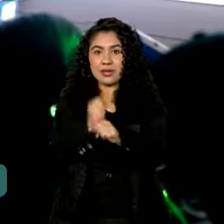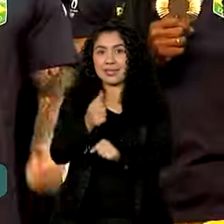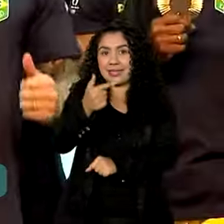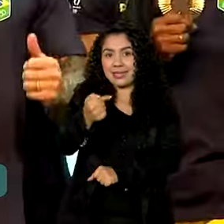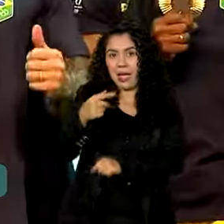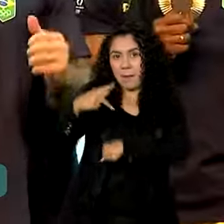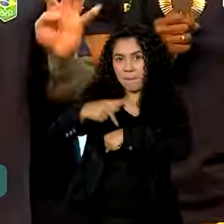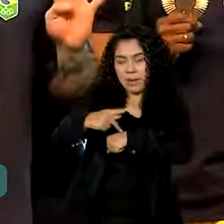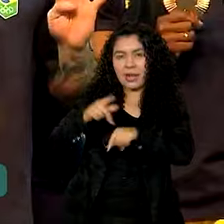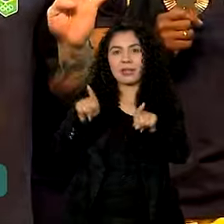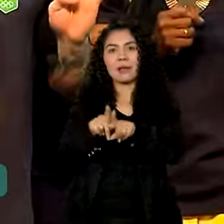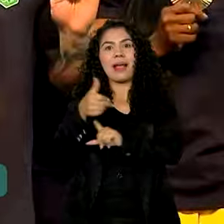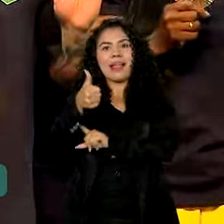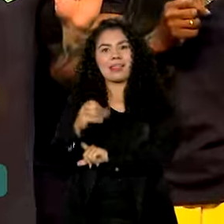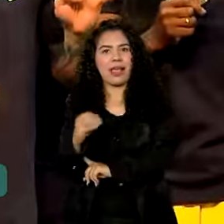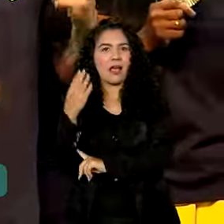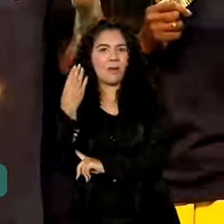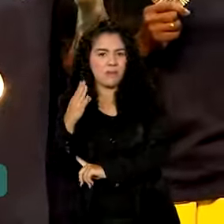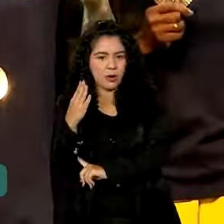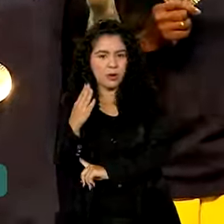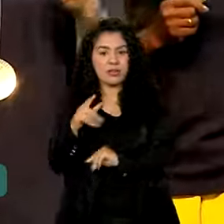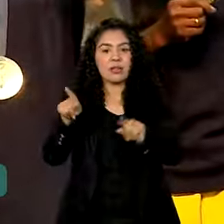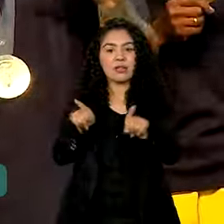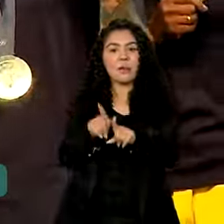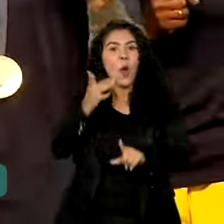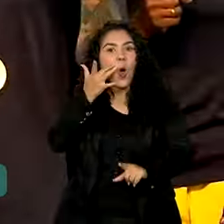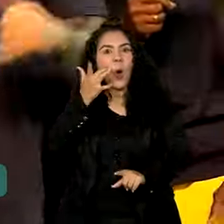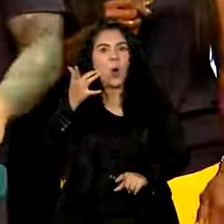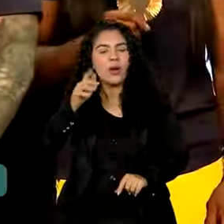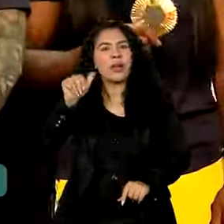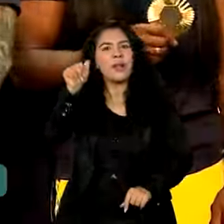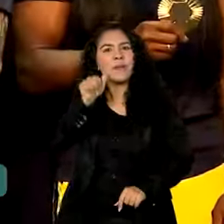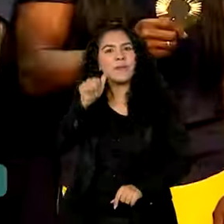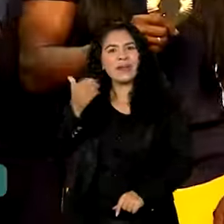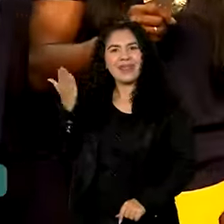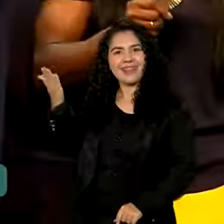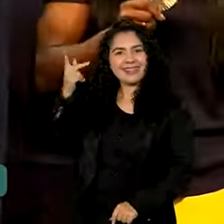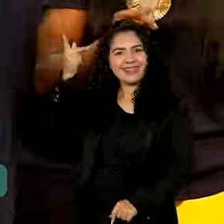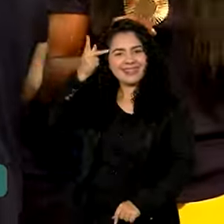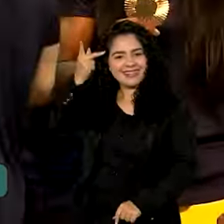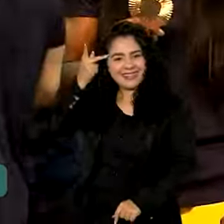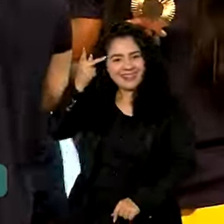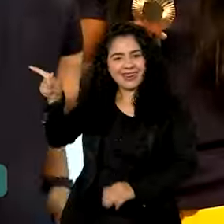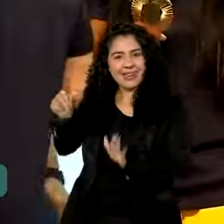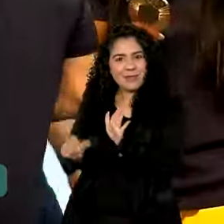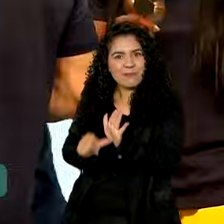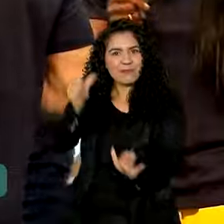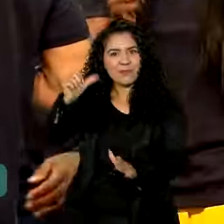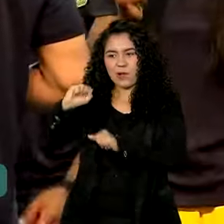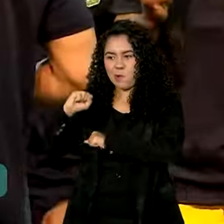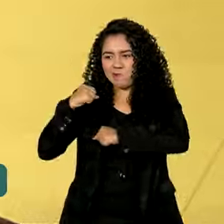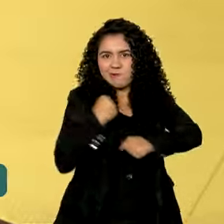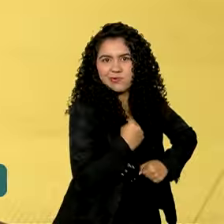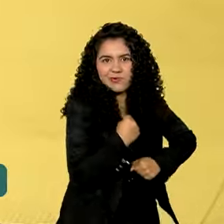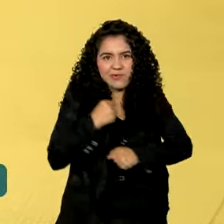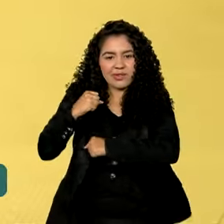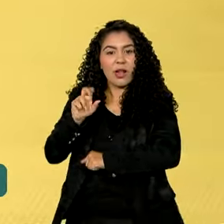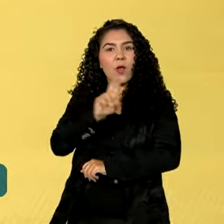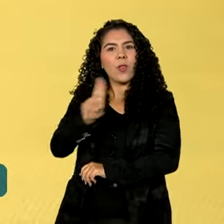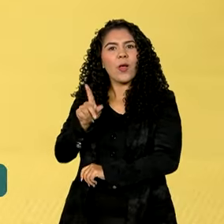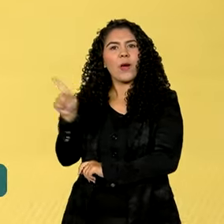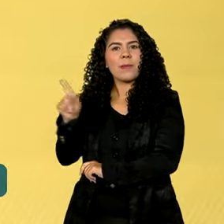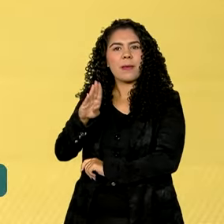bronze. O primeiro ouro veio de outra paulista e também estreante em uma Olimpíada, a judoca Beatriz Souza. Aos